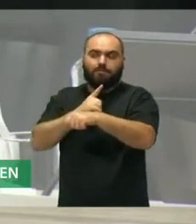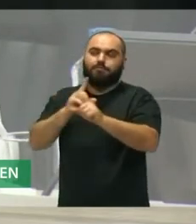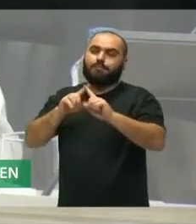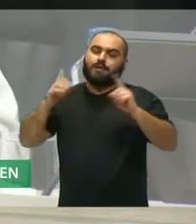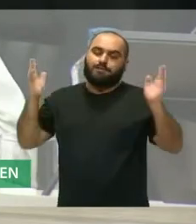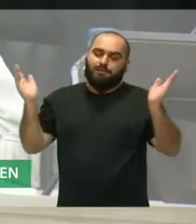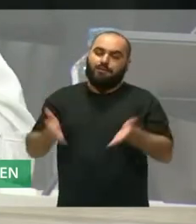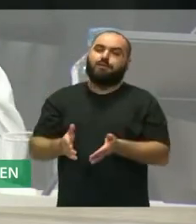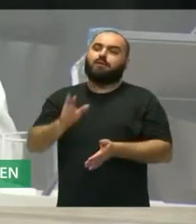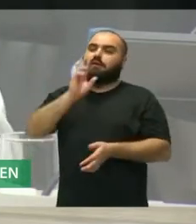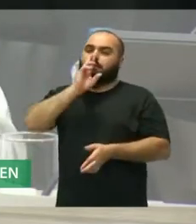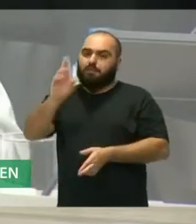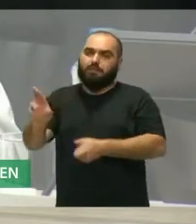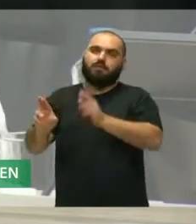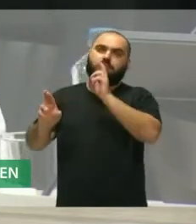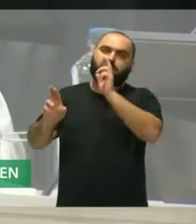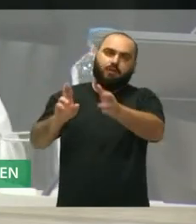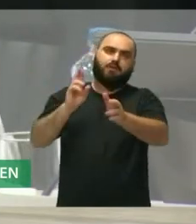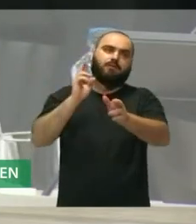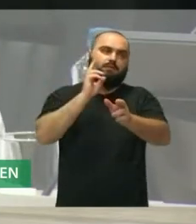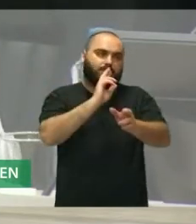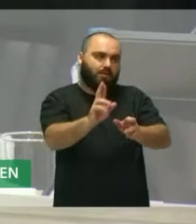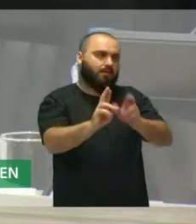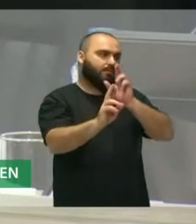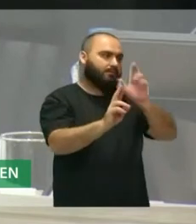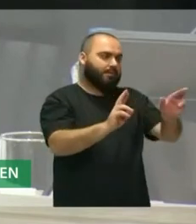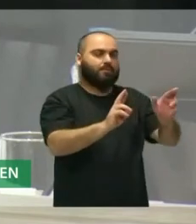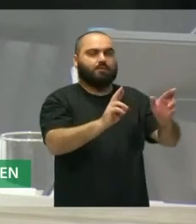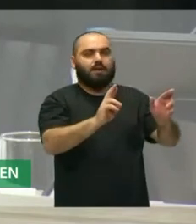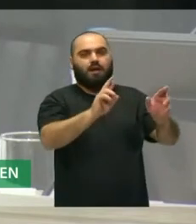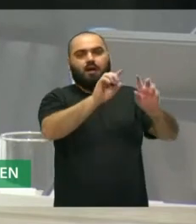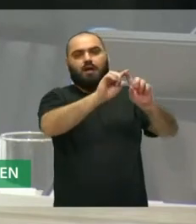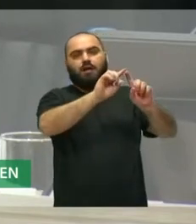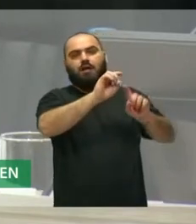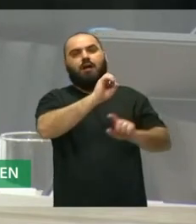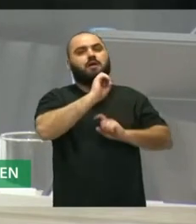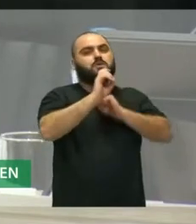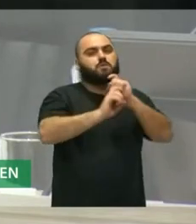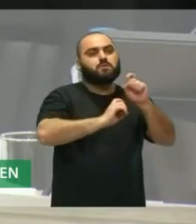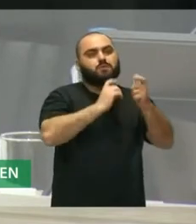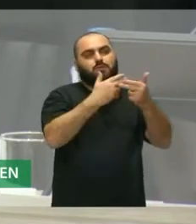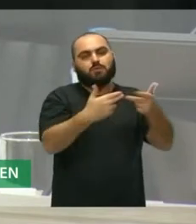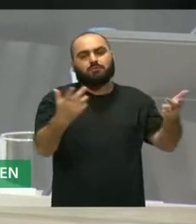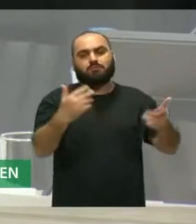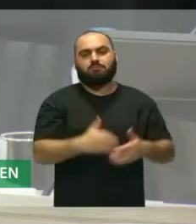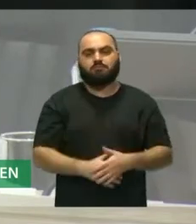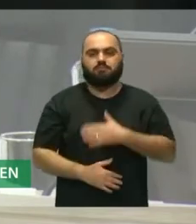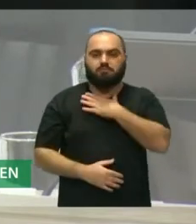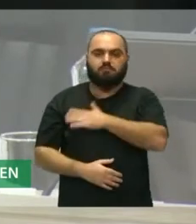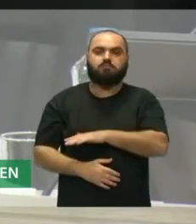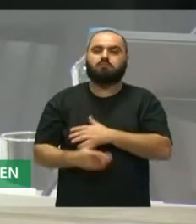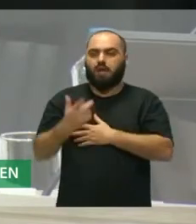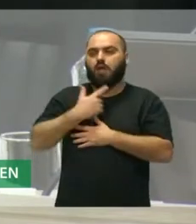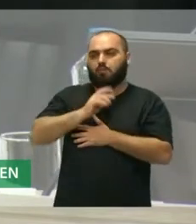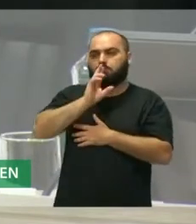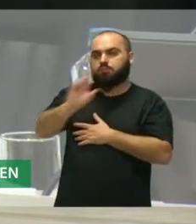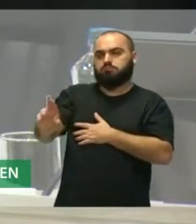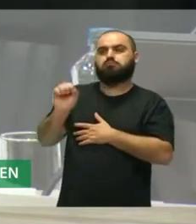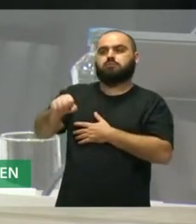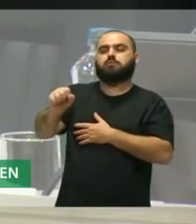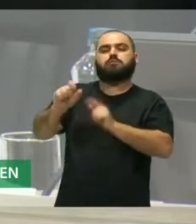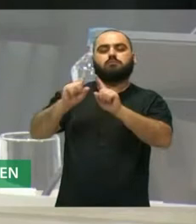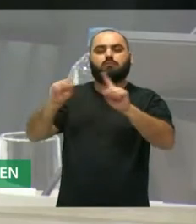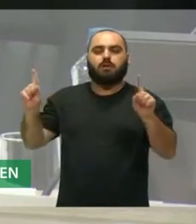gastando, respondendo continuamente a essas questões. Eu não me esquivo de responder nada, mas